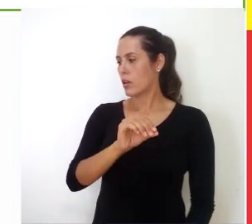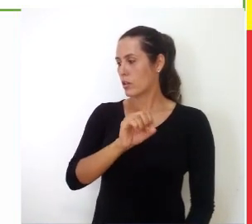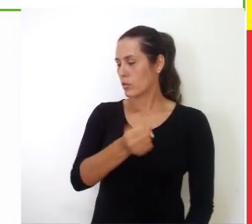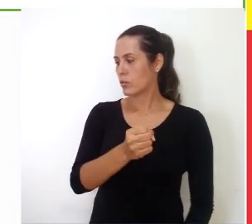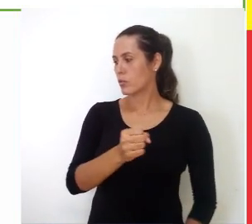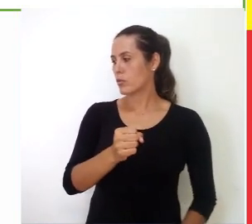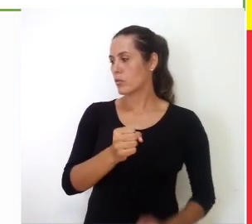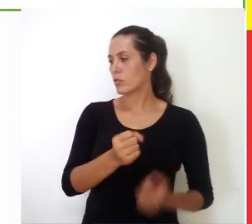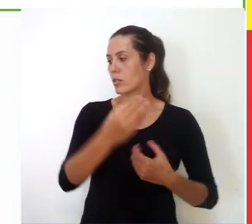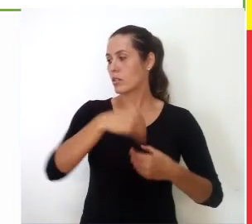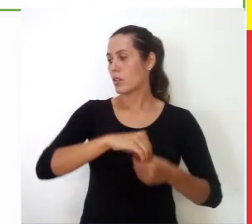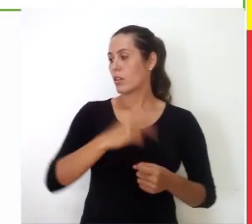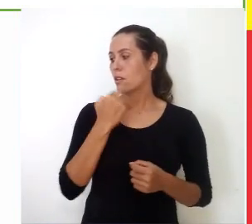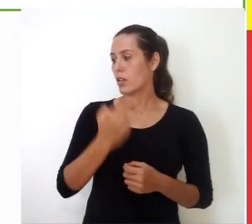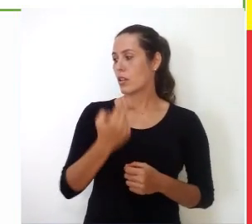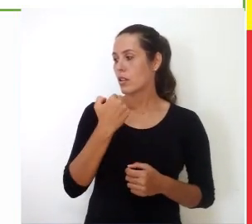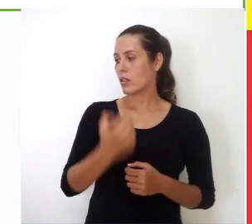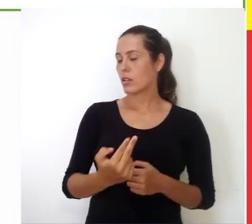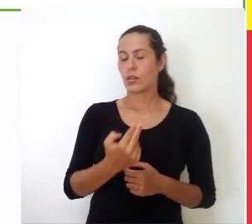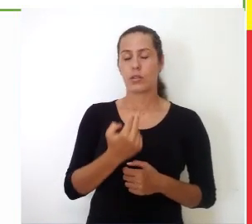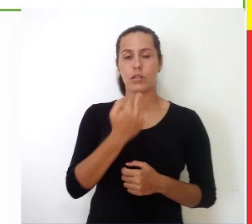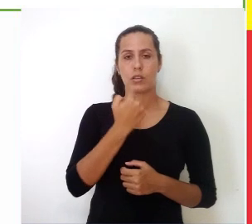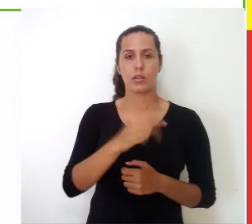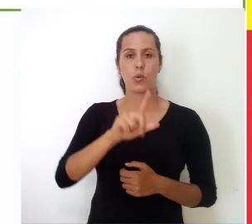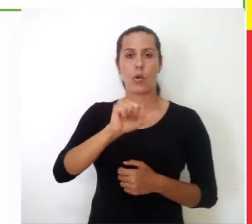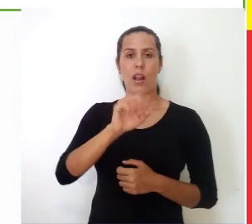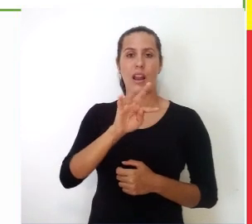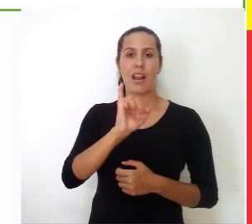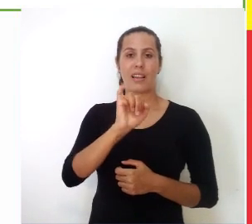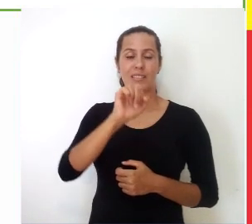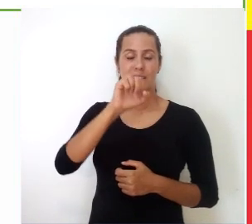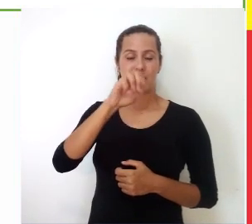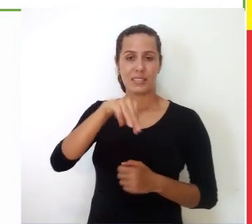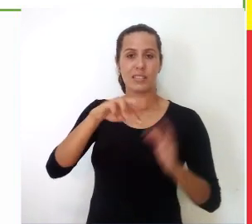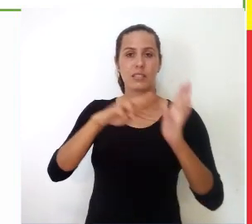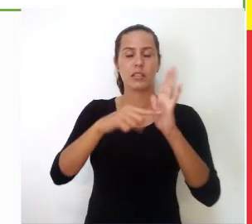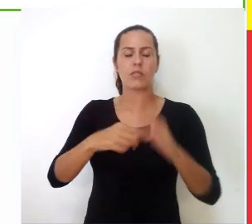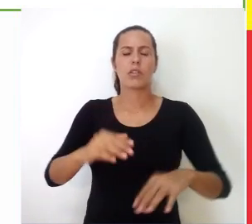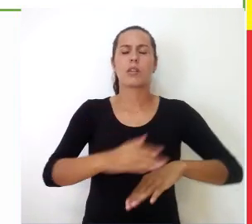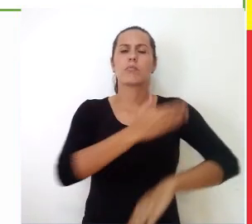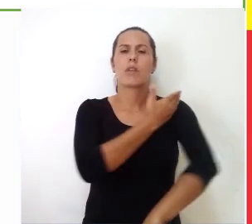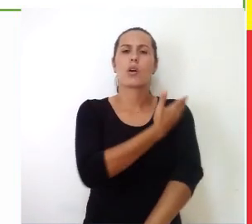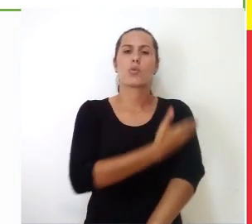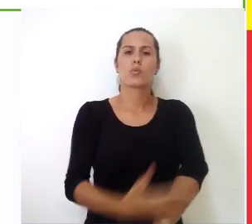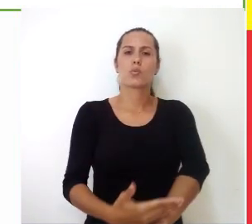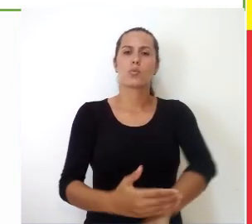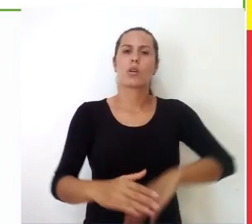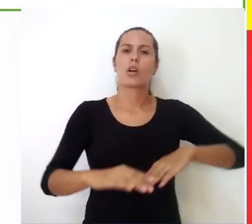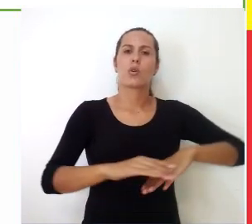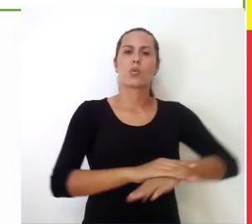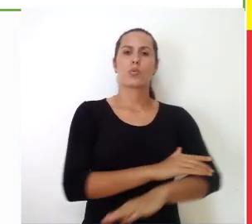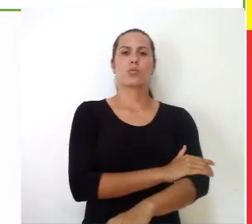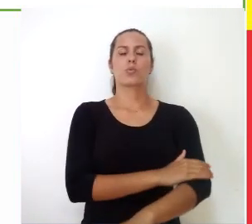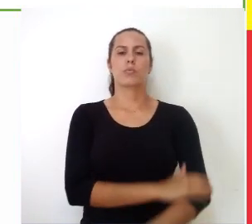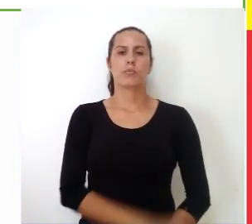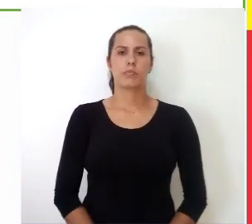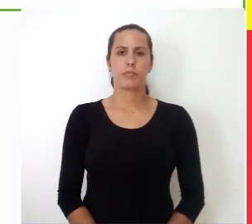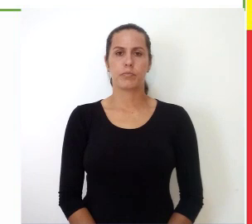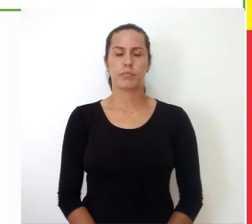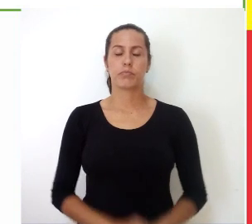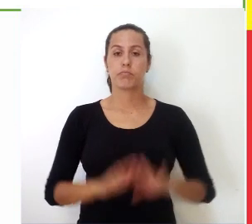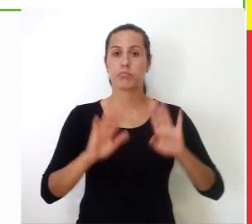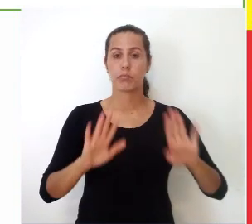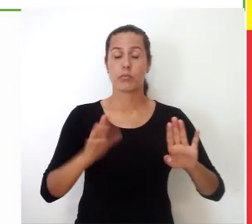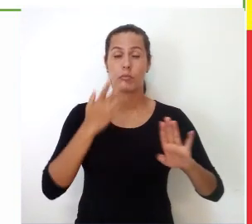podemos afirmar em síntese. O que é que nós podemos observar? Vamos ver. Podemos afirmar: o ser humano